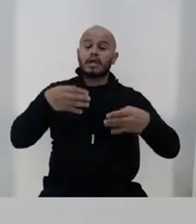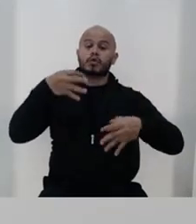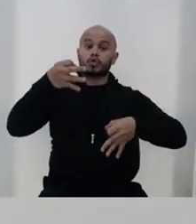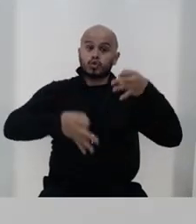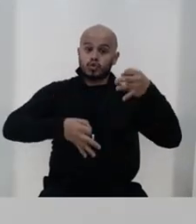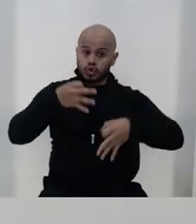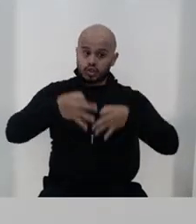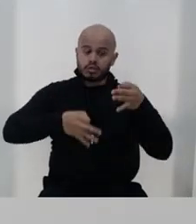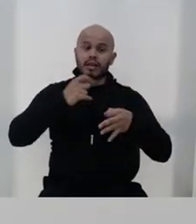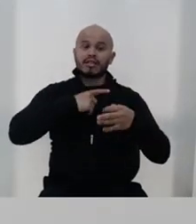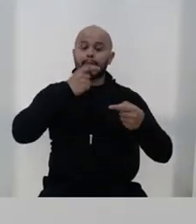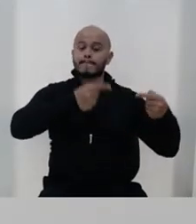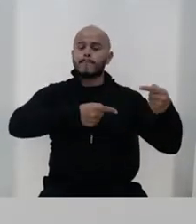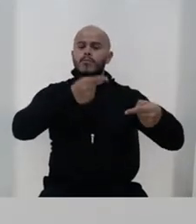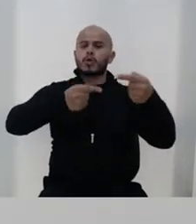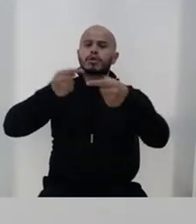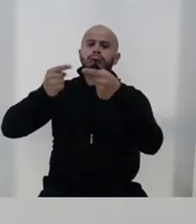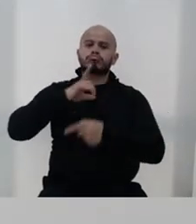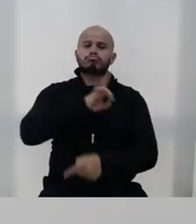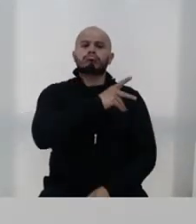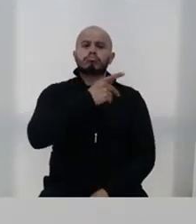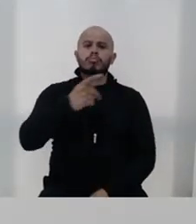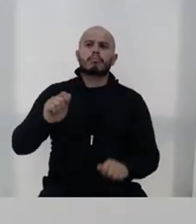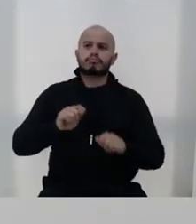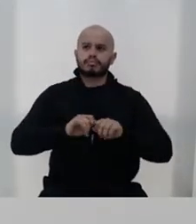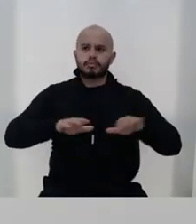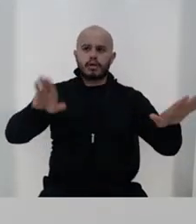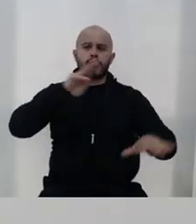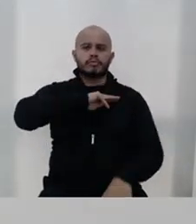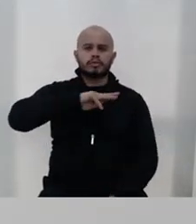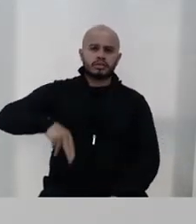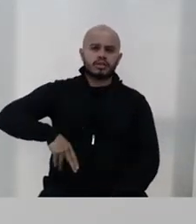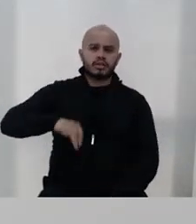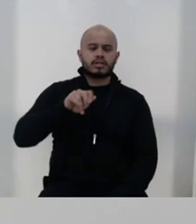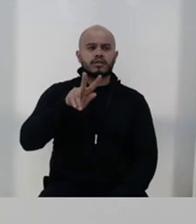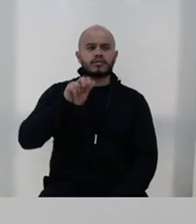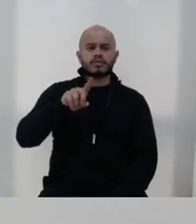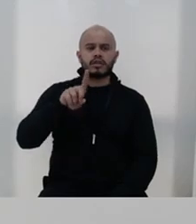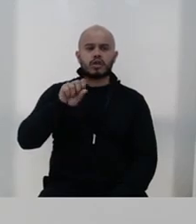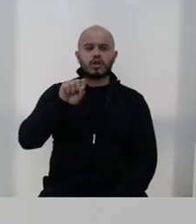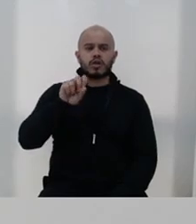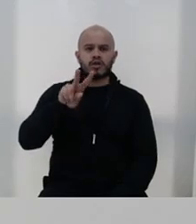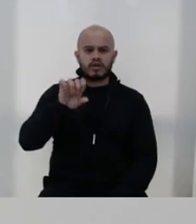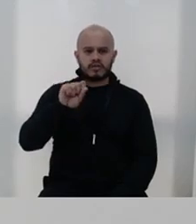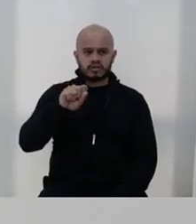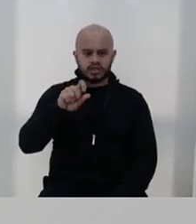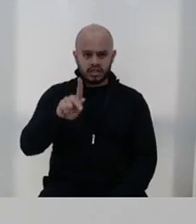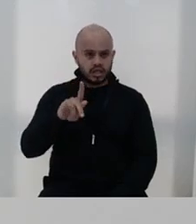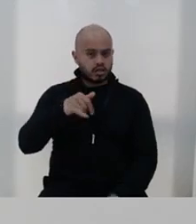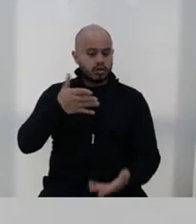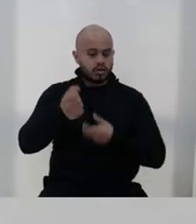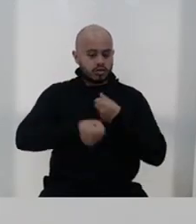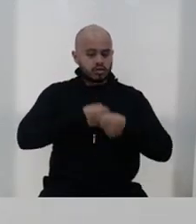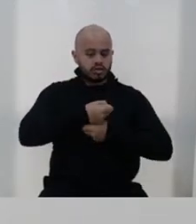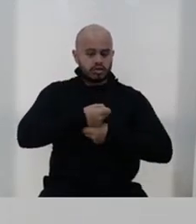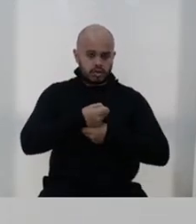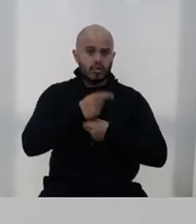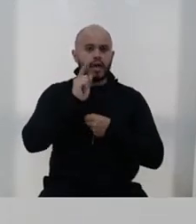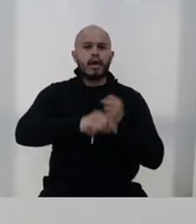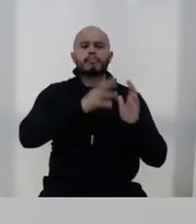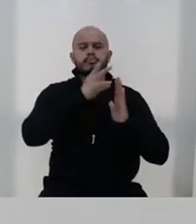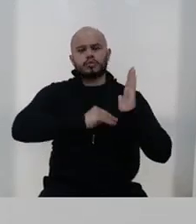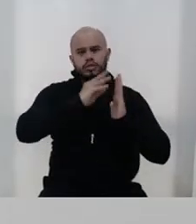de defensoria em todos os cantos, que foi lançado pelo ministro Lewandowski ainda em meados desse ano. É o modelo do Maranhão